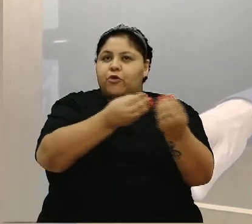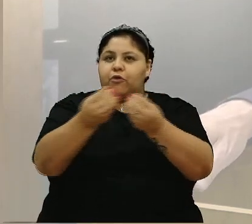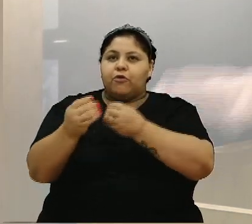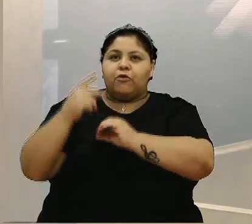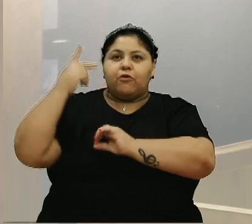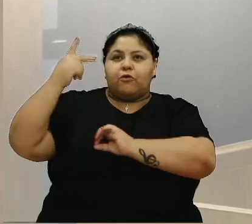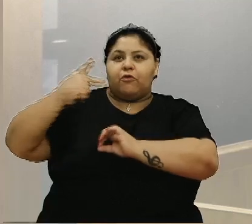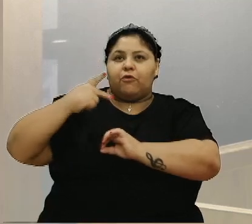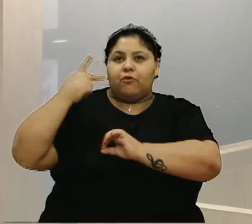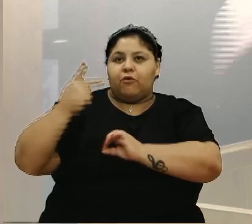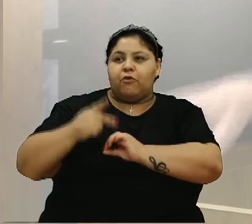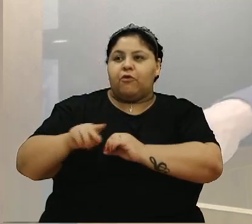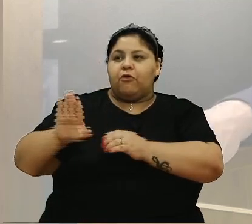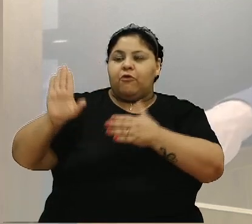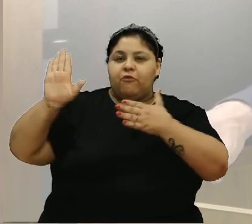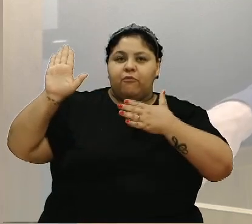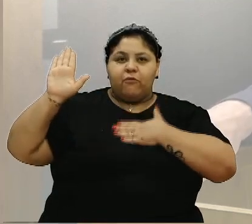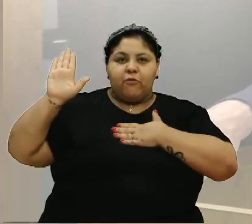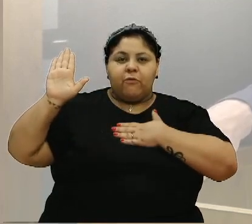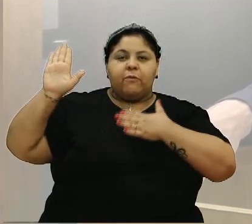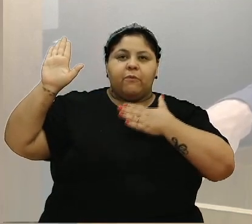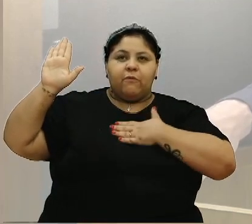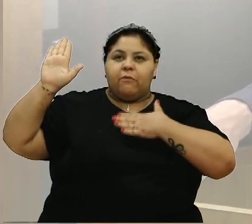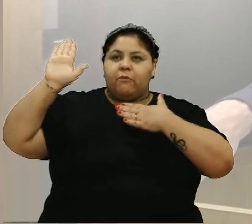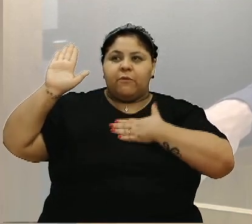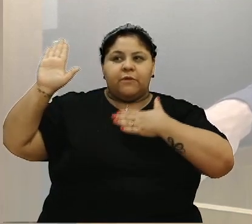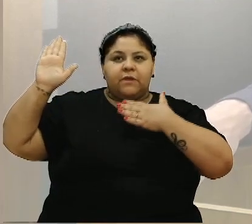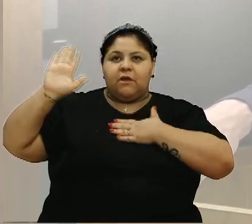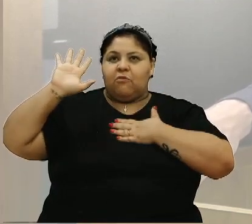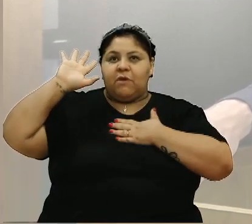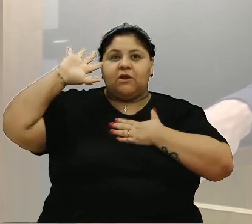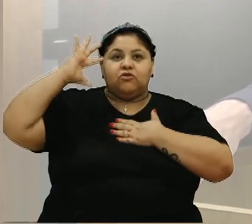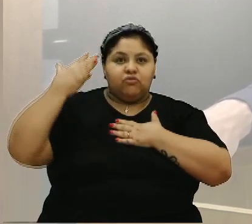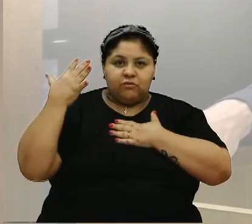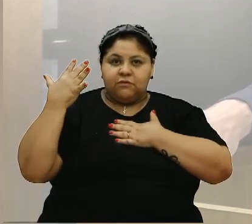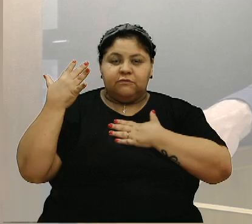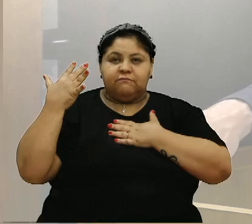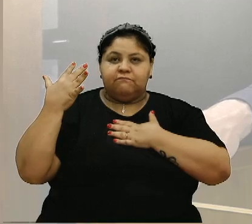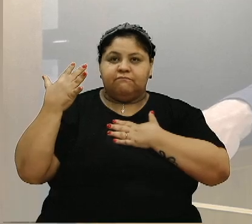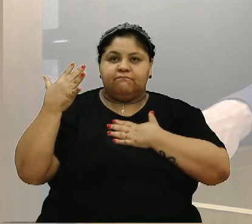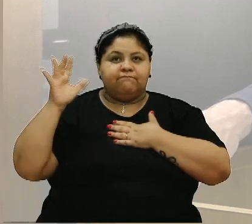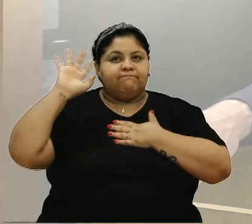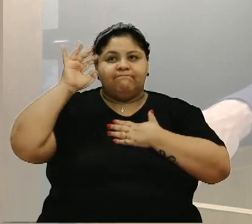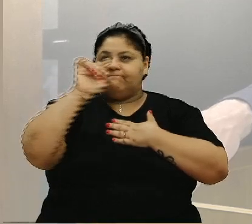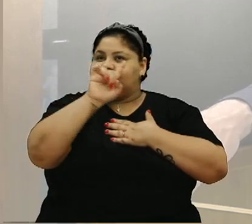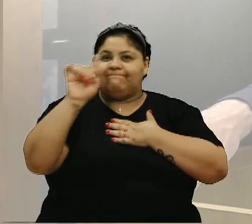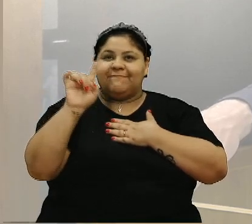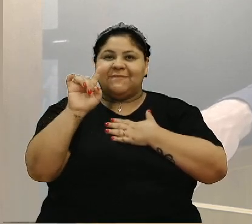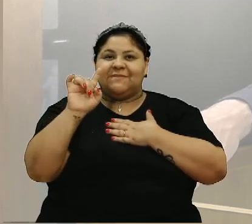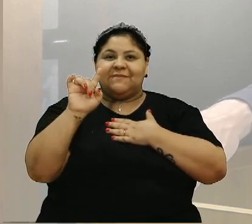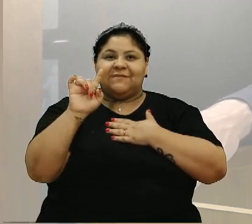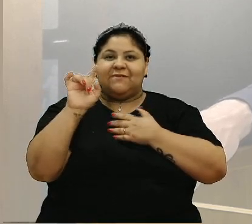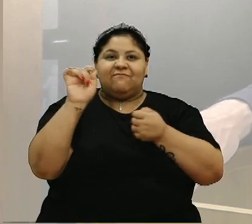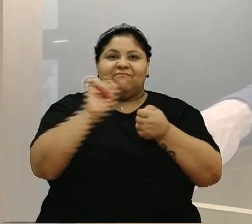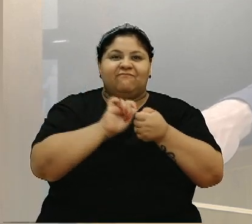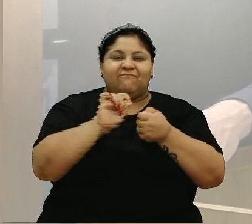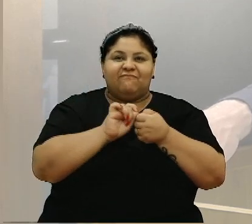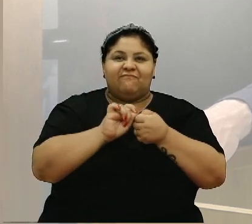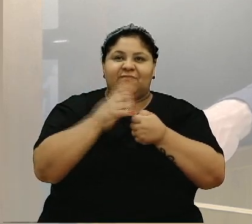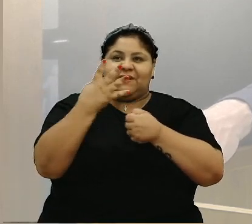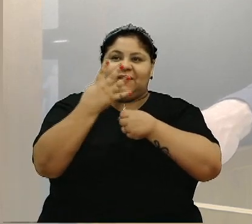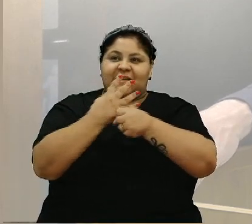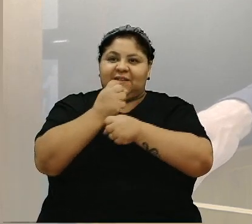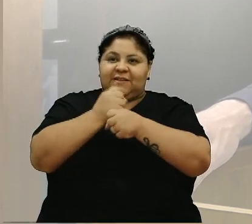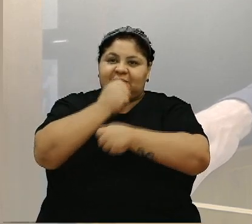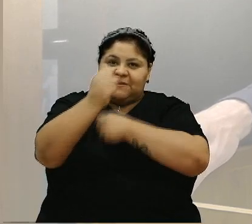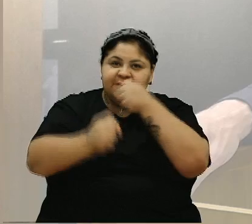políticos irem lá e prometerem para eles alguma solução, e essa solução não chegar, ou cada 4 anos voltar a